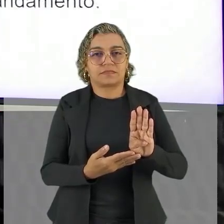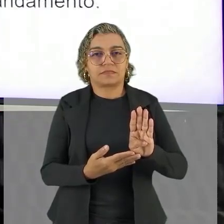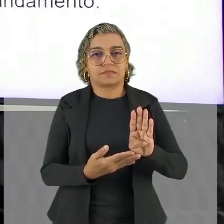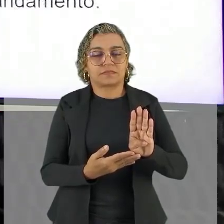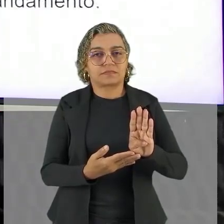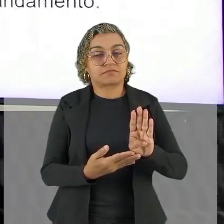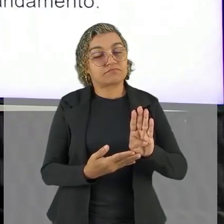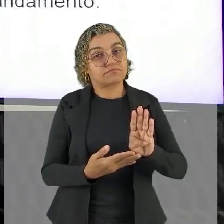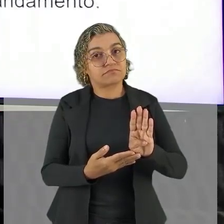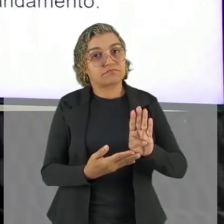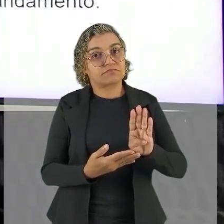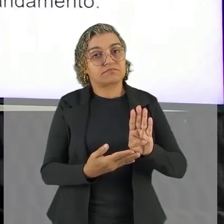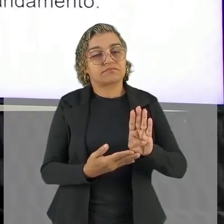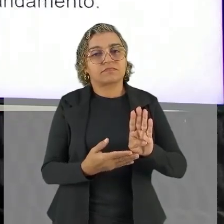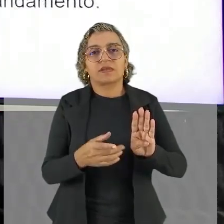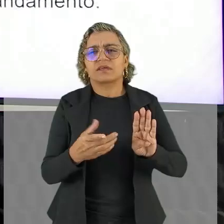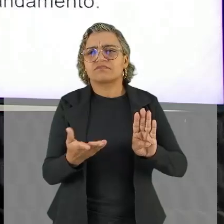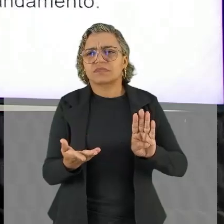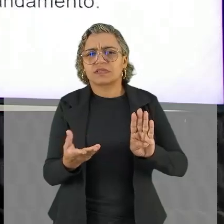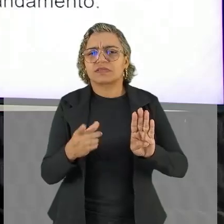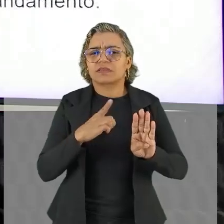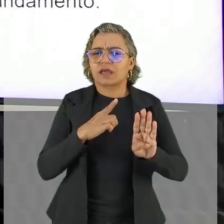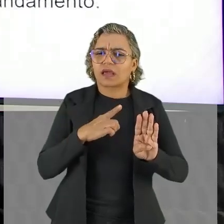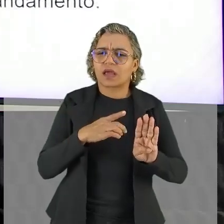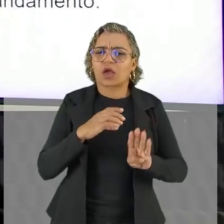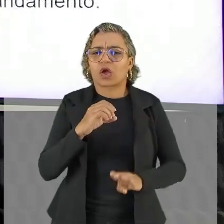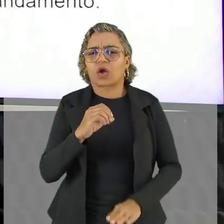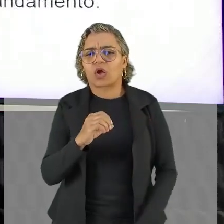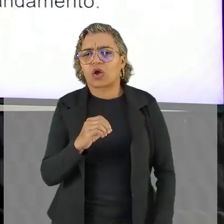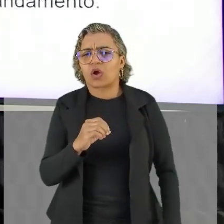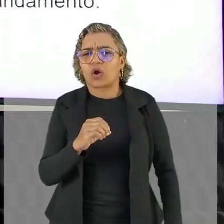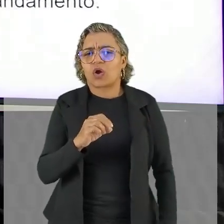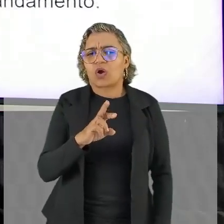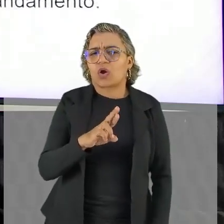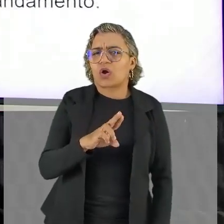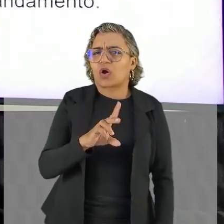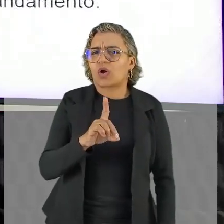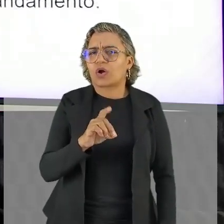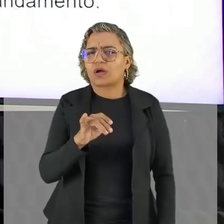indireta. Aqui a gente tem, o que é, Cacau? Ordem direta, ordem indireta.